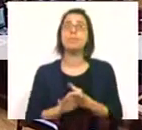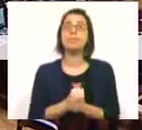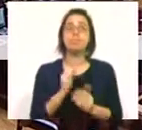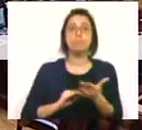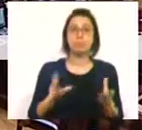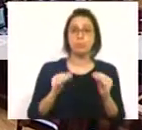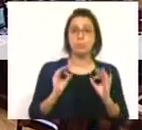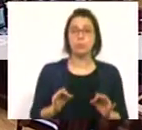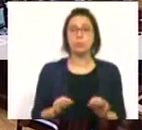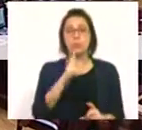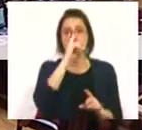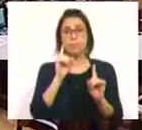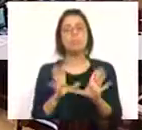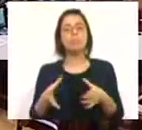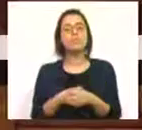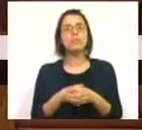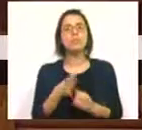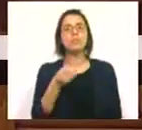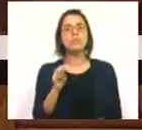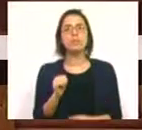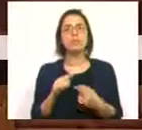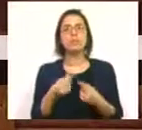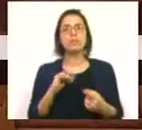inscritos. Lembro que o Grupo Parlamentar do